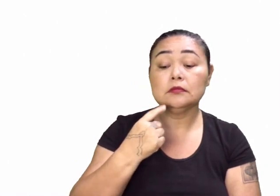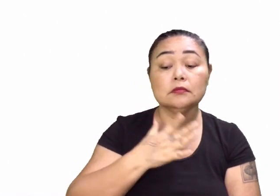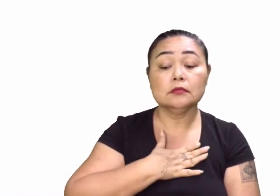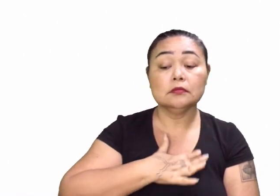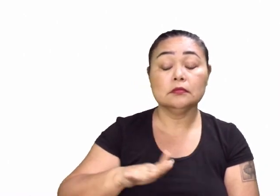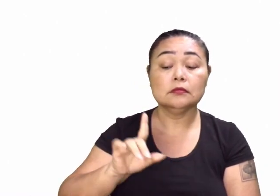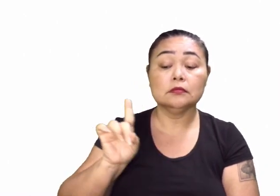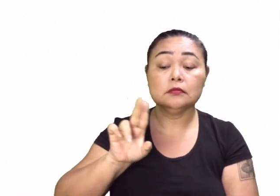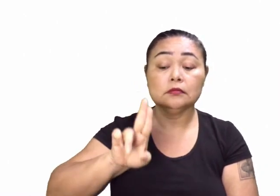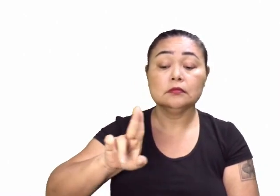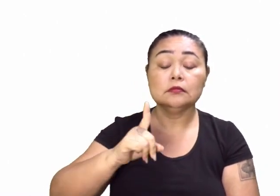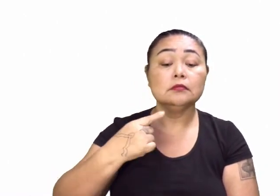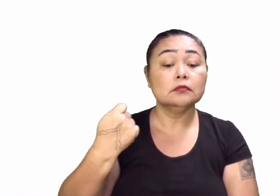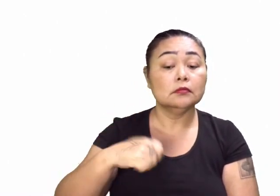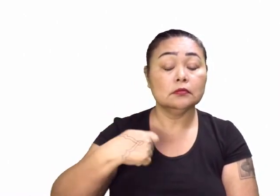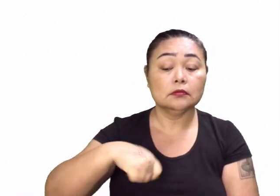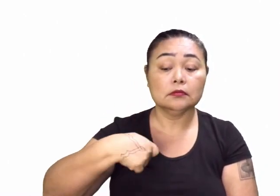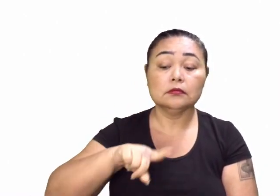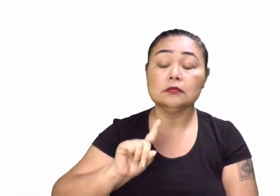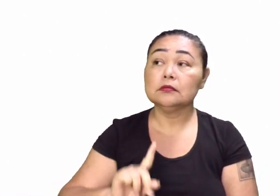vermelho, mas dessa vez é necessário.